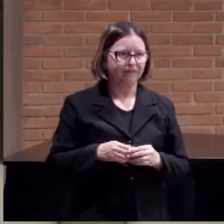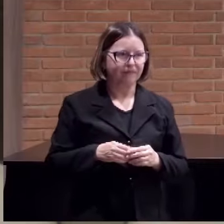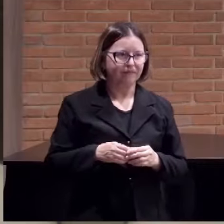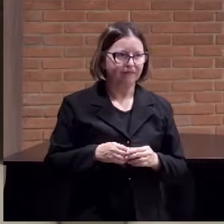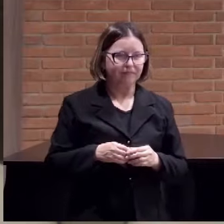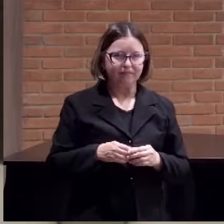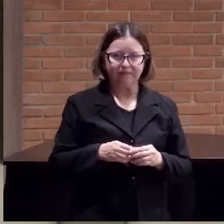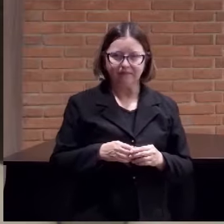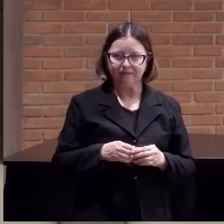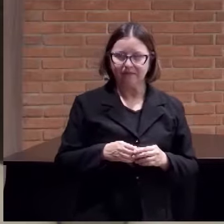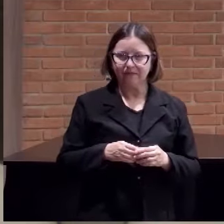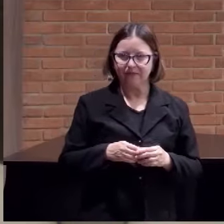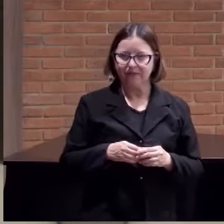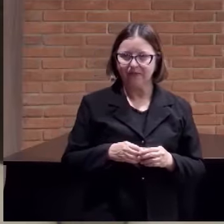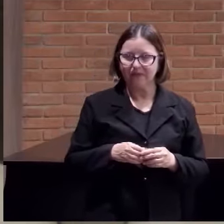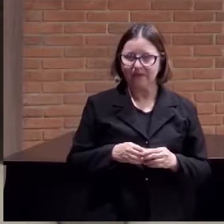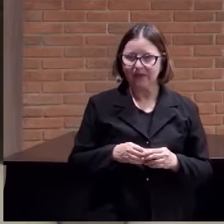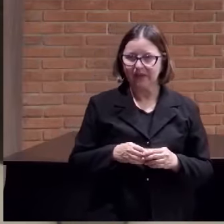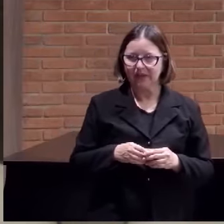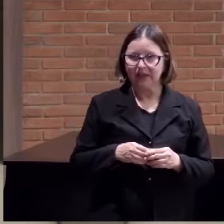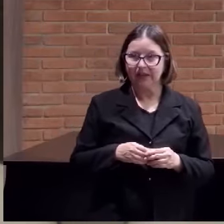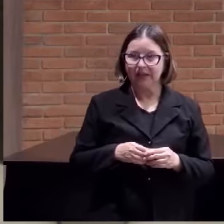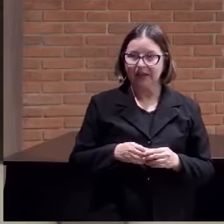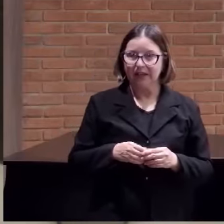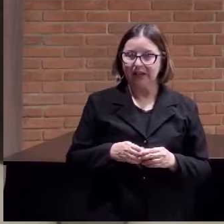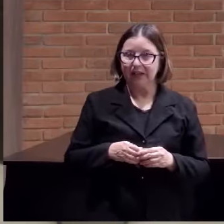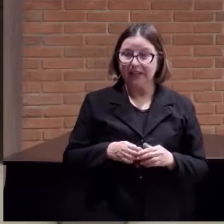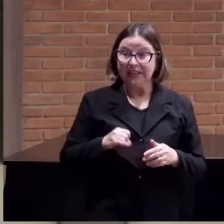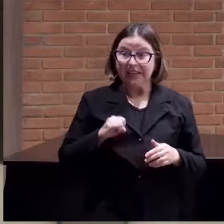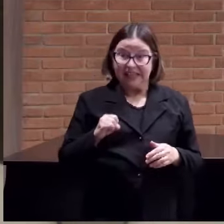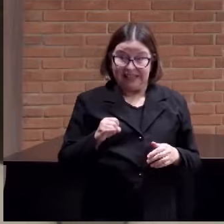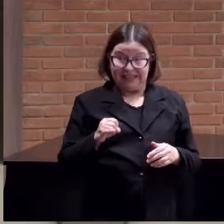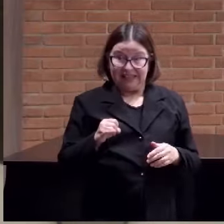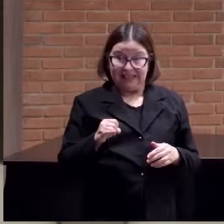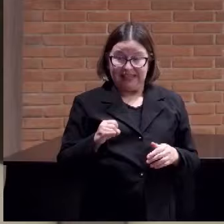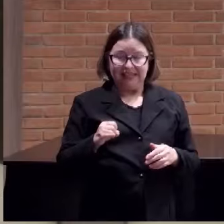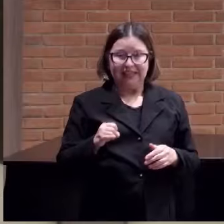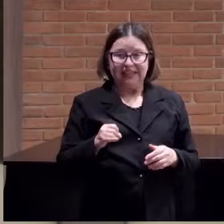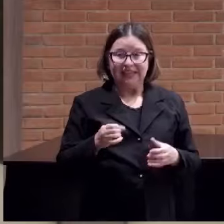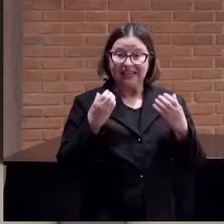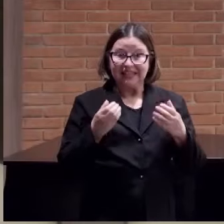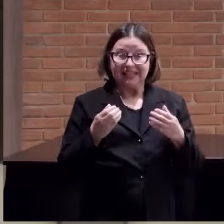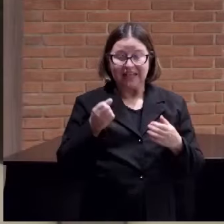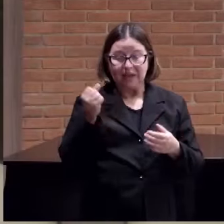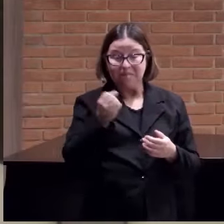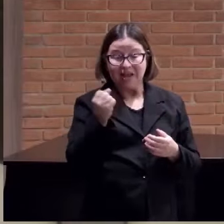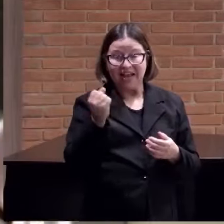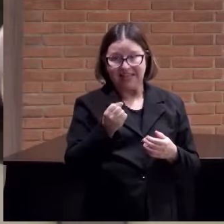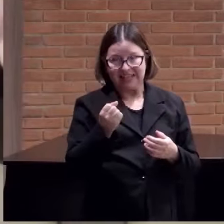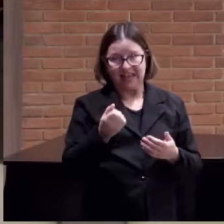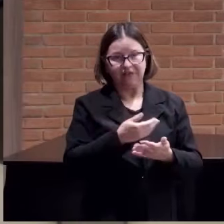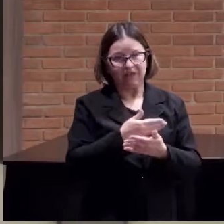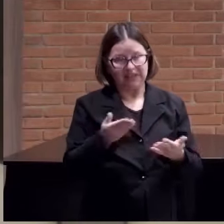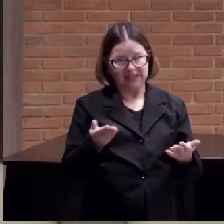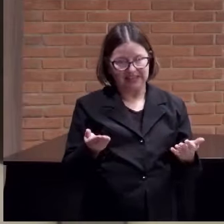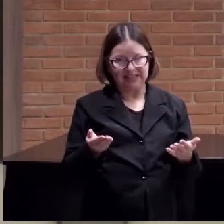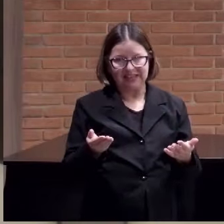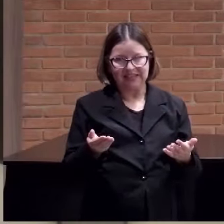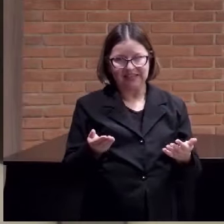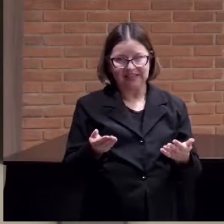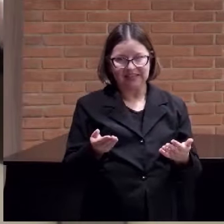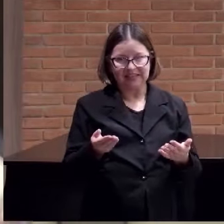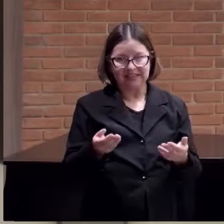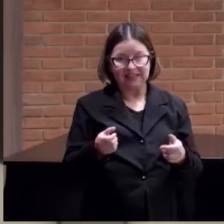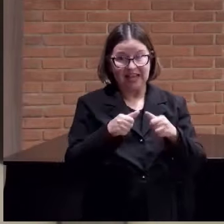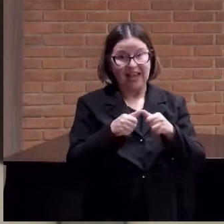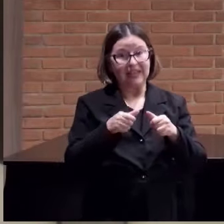E quando eles fizerem, matarem um de vocês, eles vão prestar um